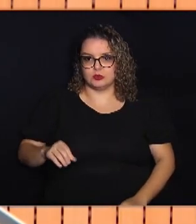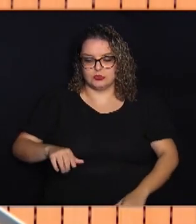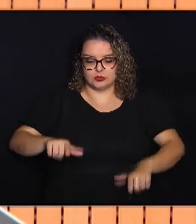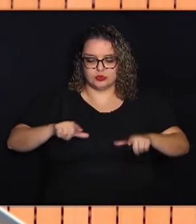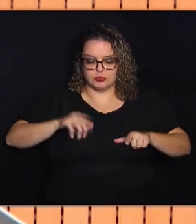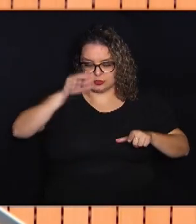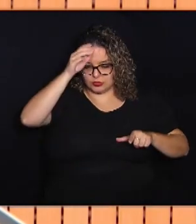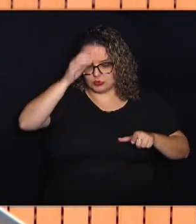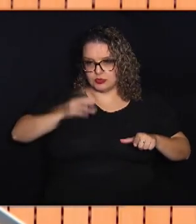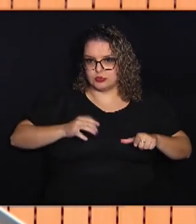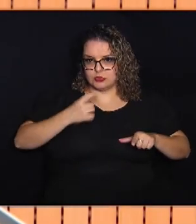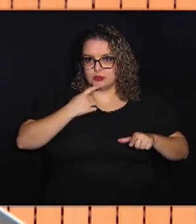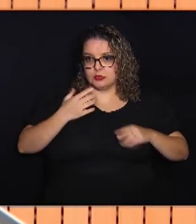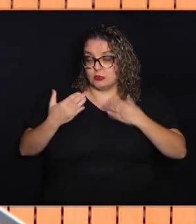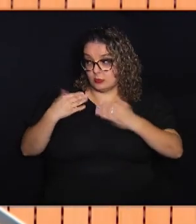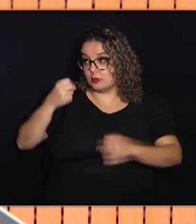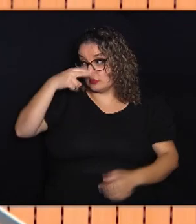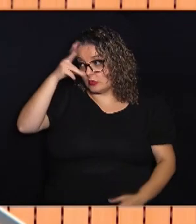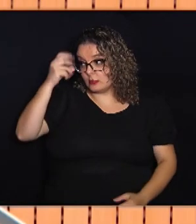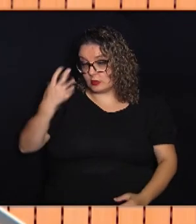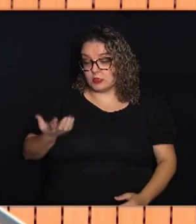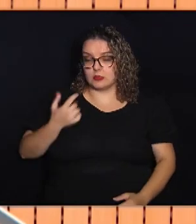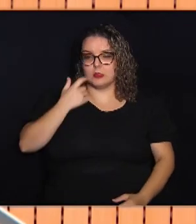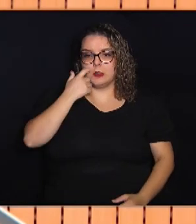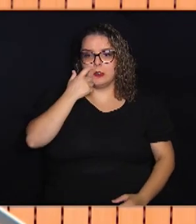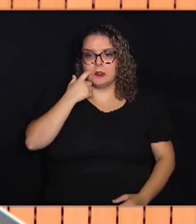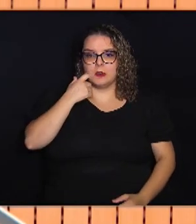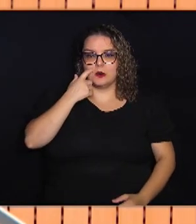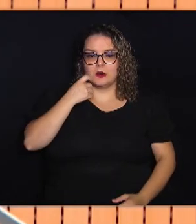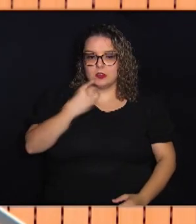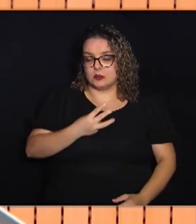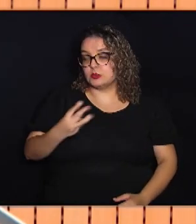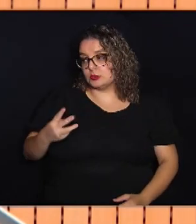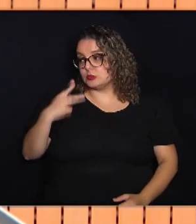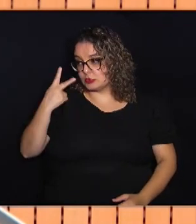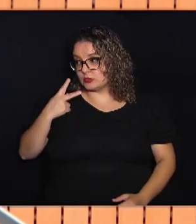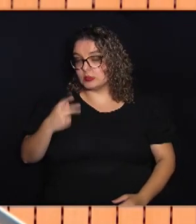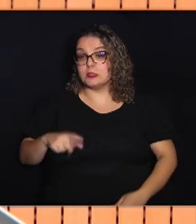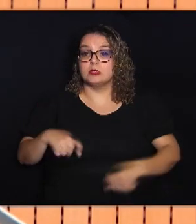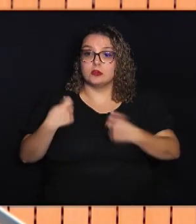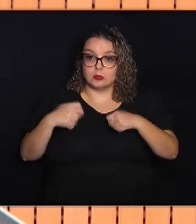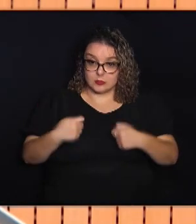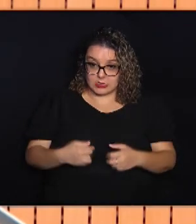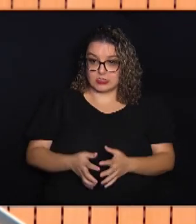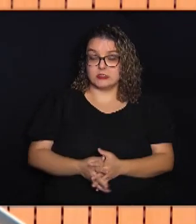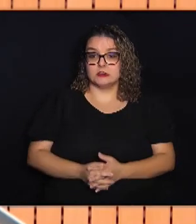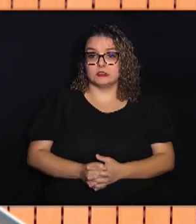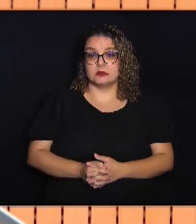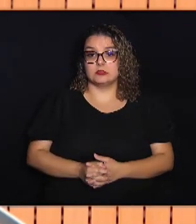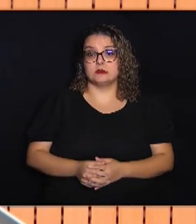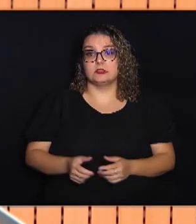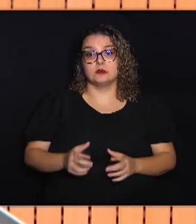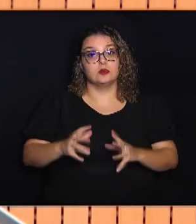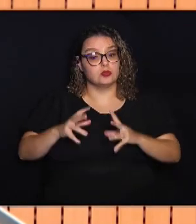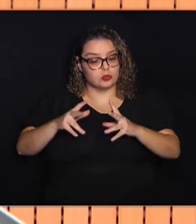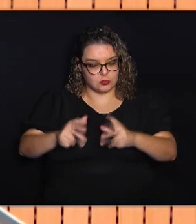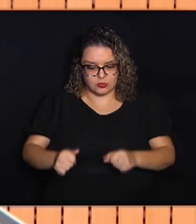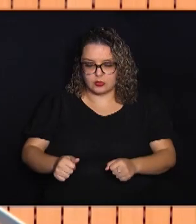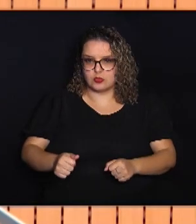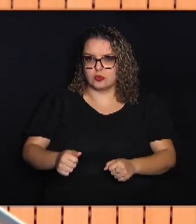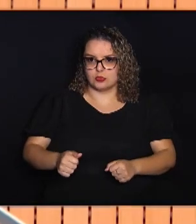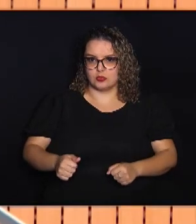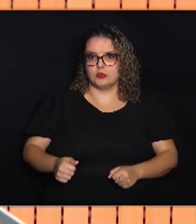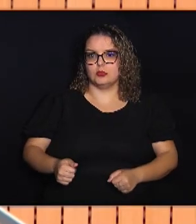prefeito e explicando, aqui são 33 vereadores, então a gente necessariamente, a maioria absoluta, são